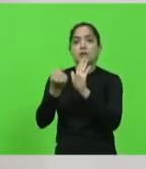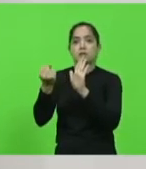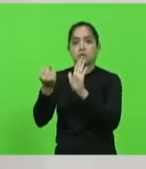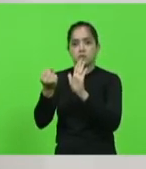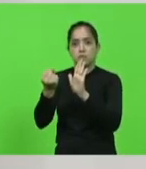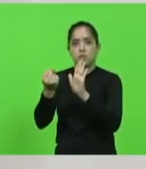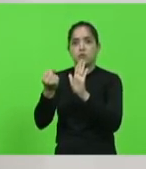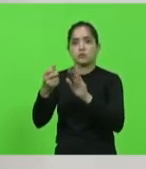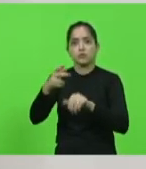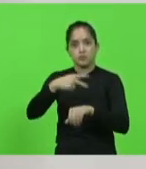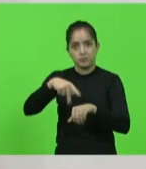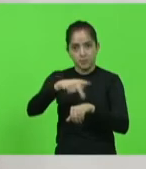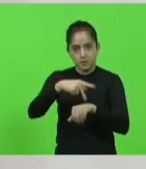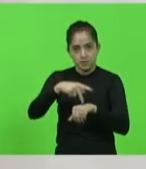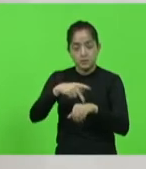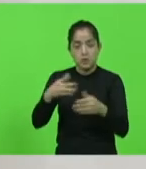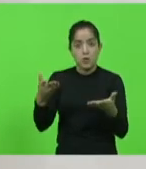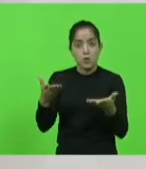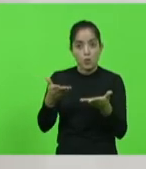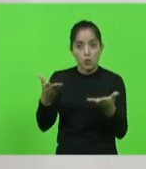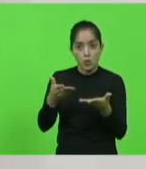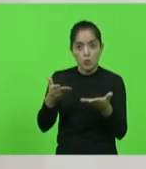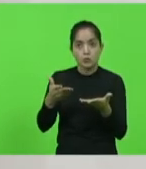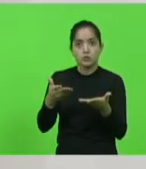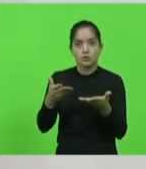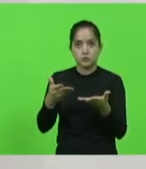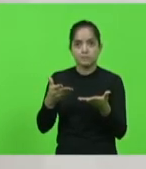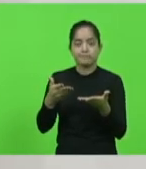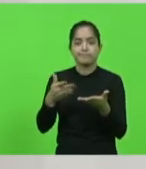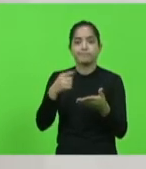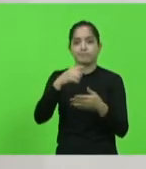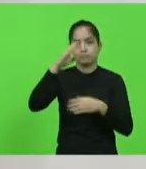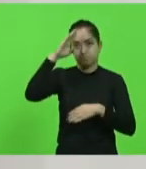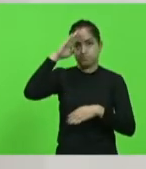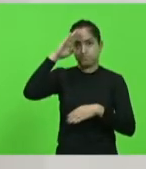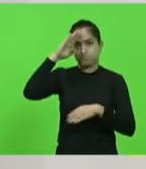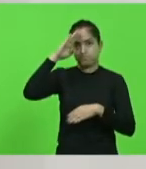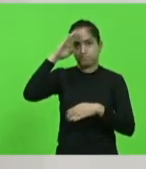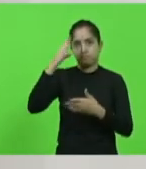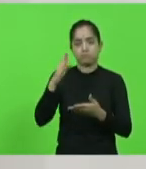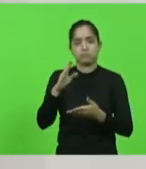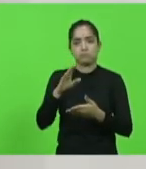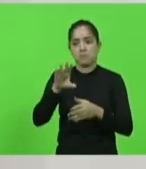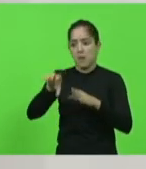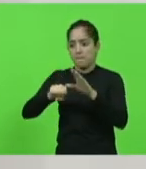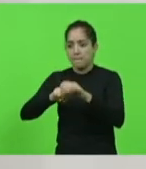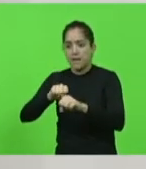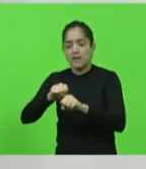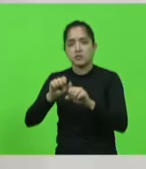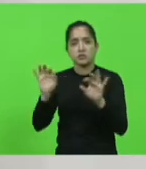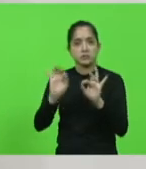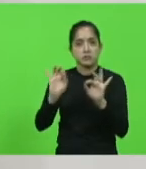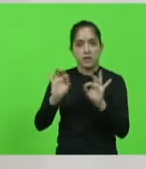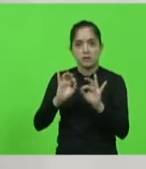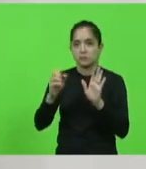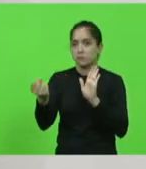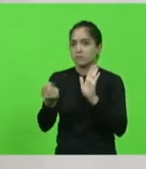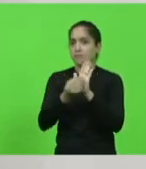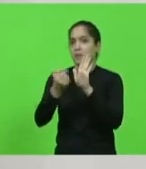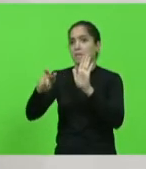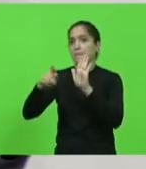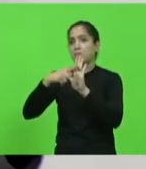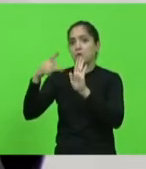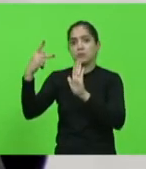país, está hoje nas Forças Armadas, ou seja, ninguém mexe em energia porque é patrimônio dos Estados